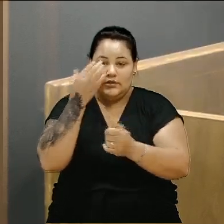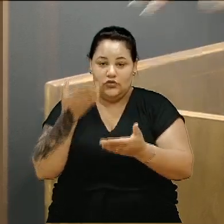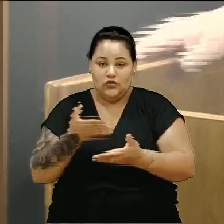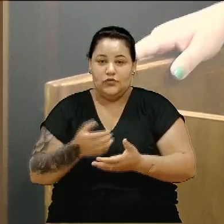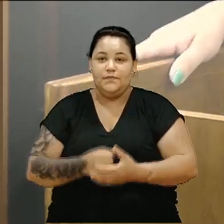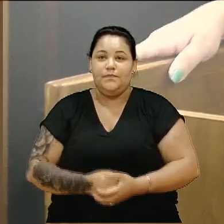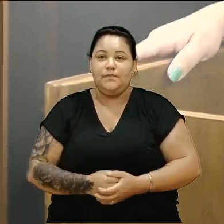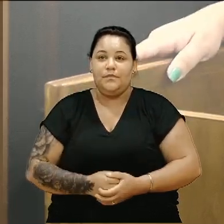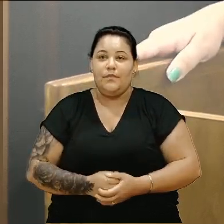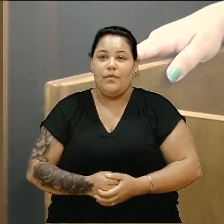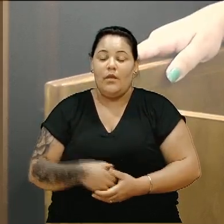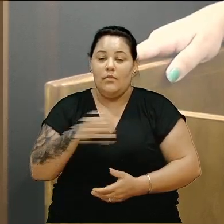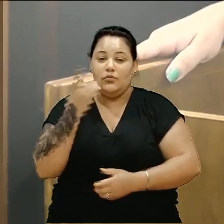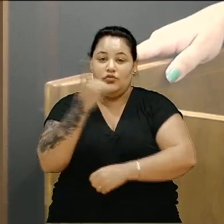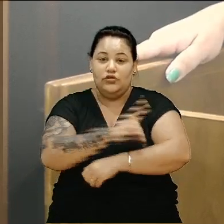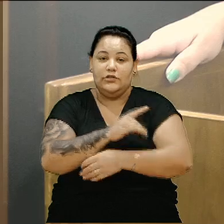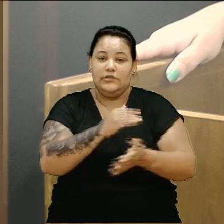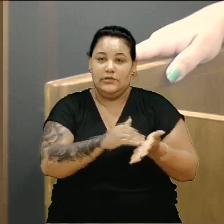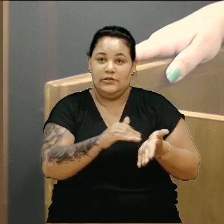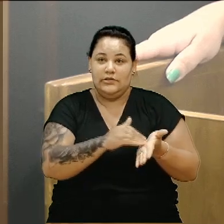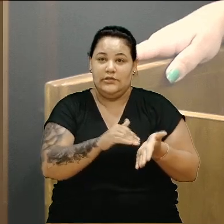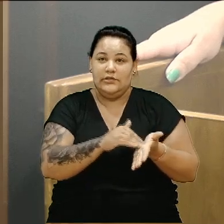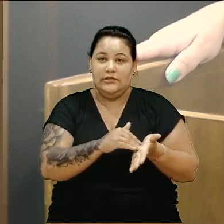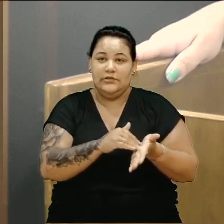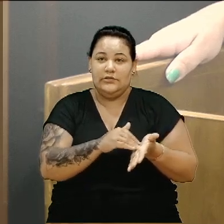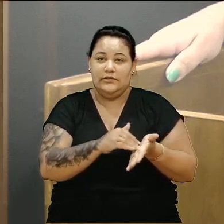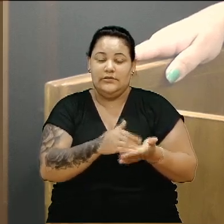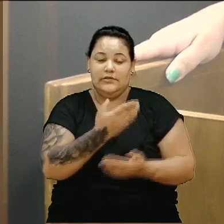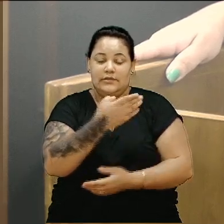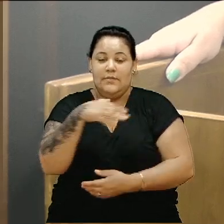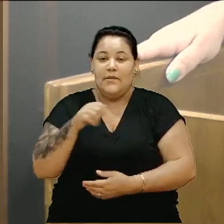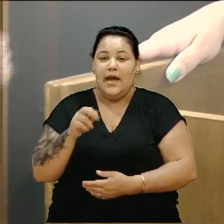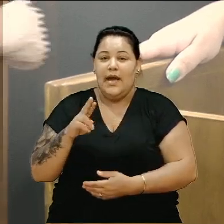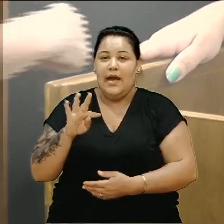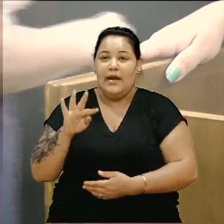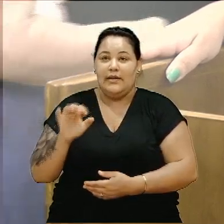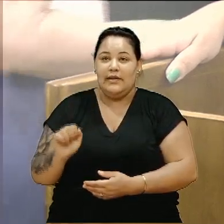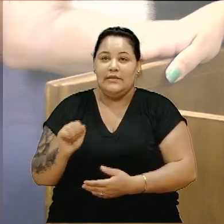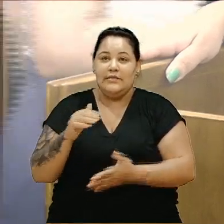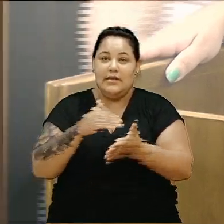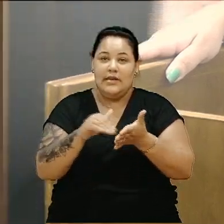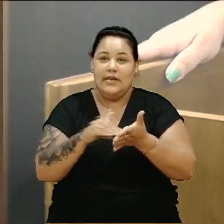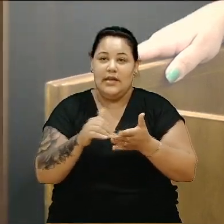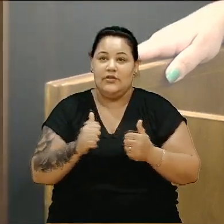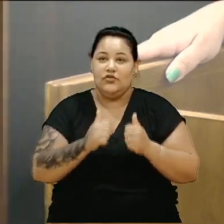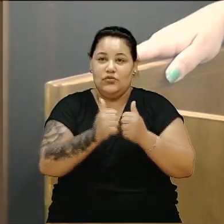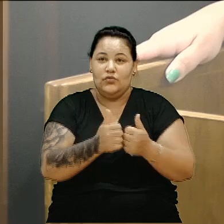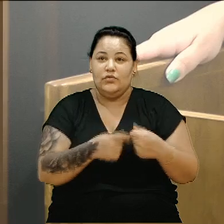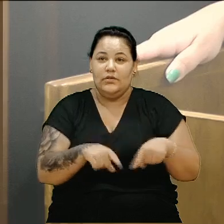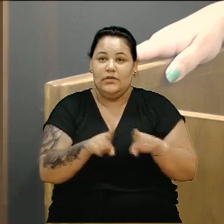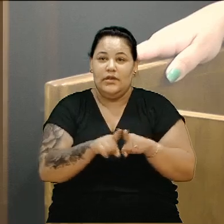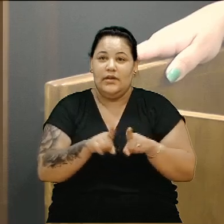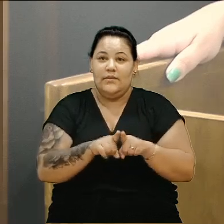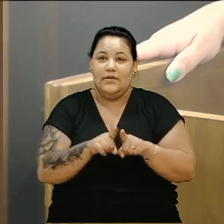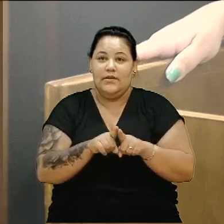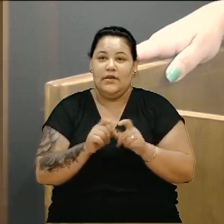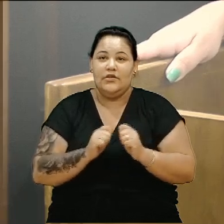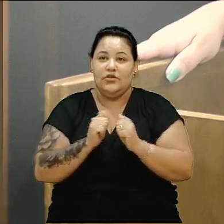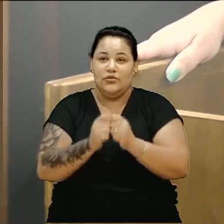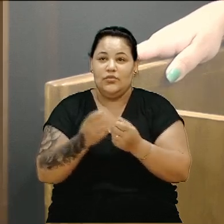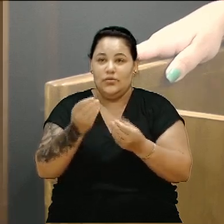dia, secretária da Educação, a Marta Fattori, a nossa secretária adjunta também, que ainda está aqui no plenário.